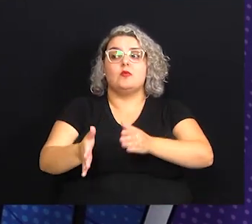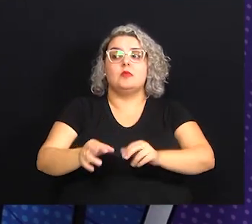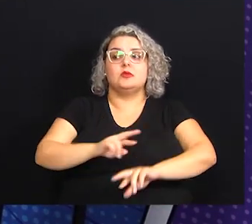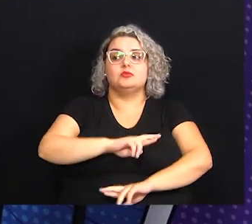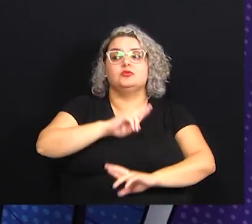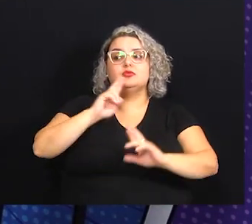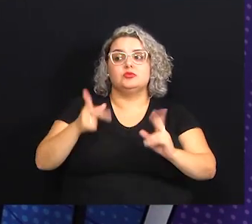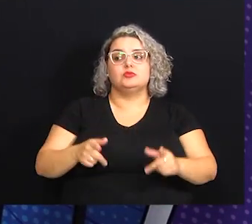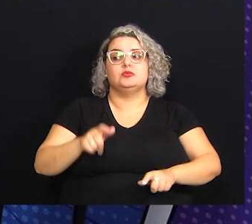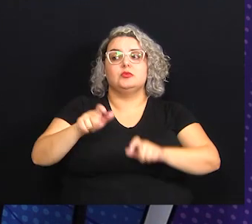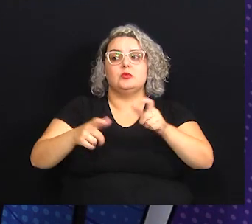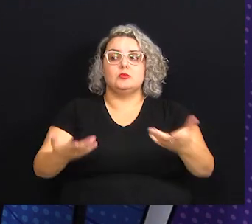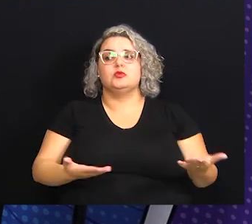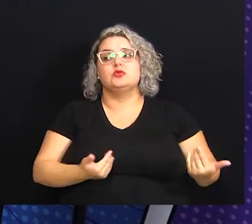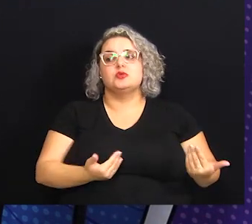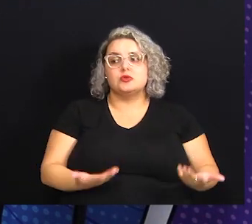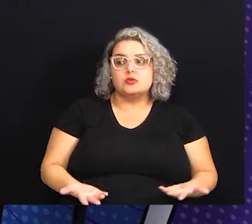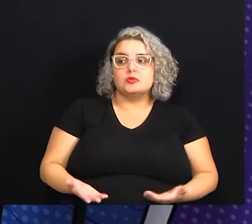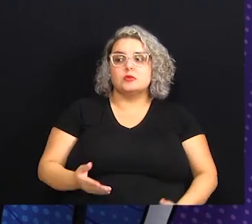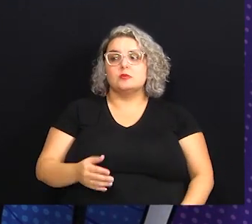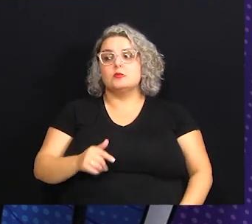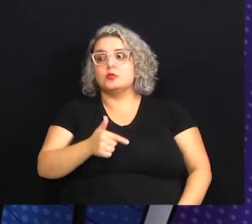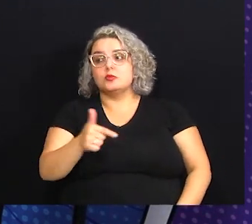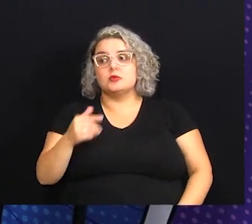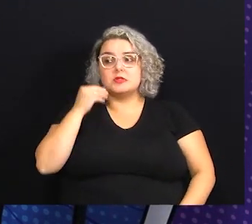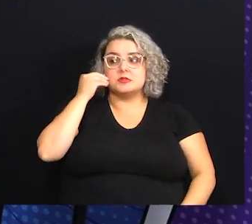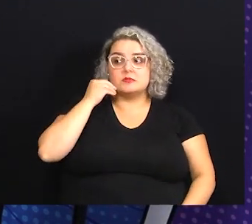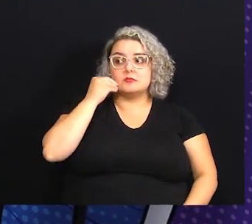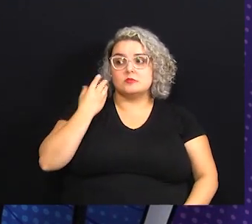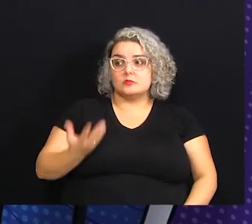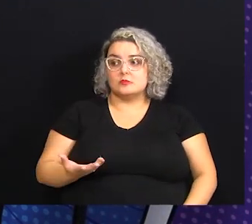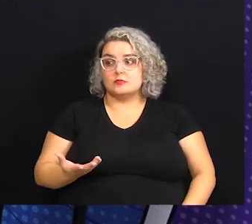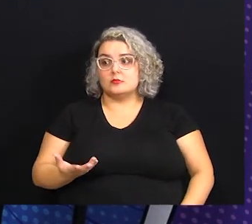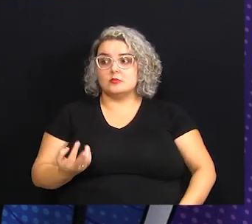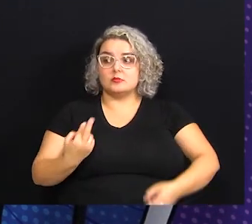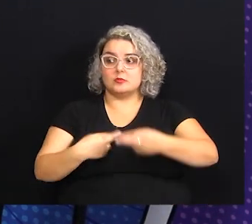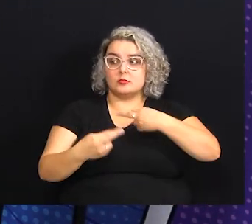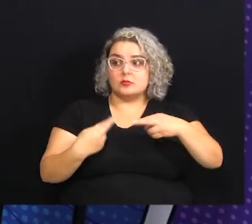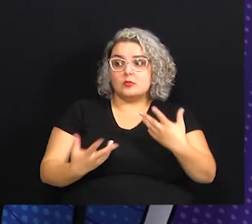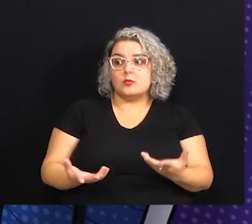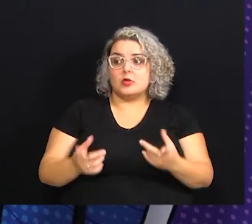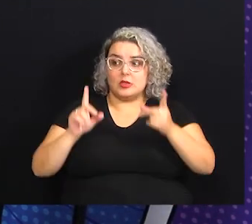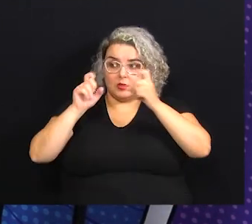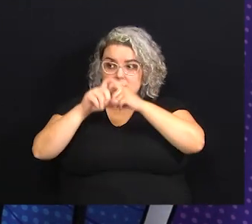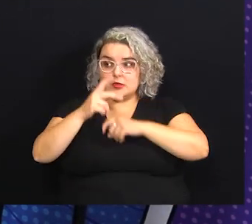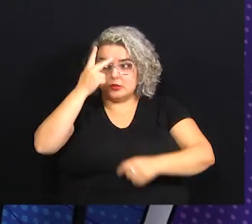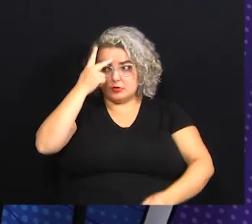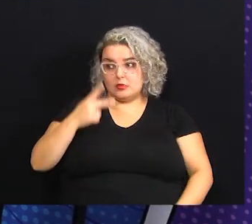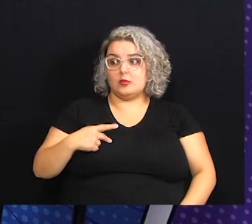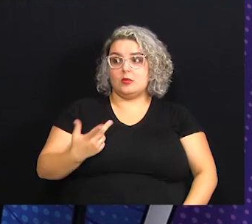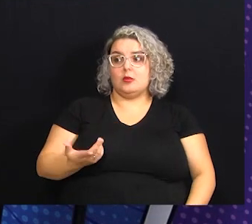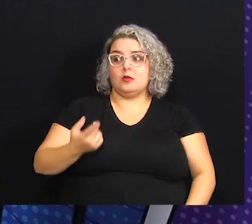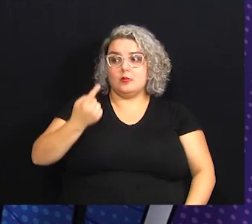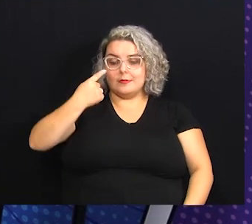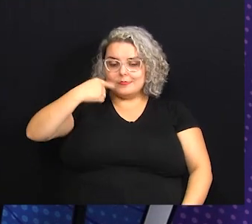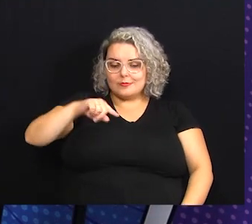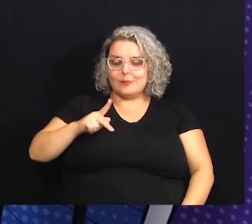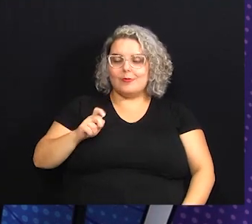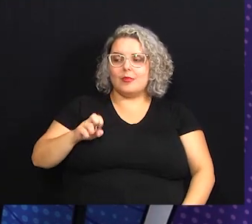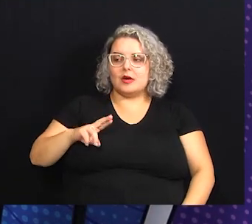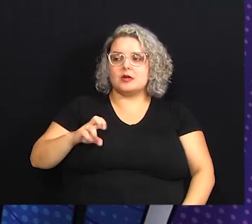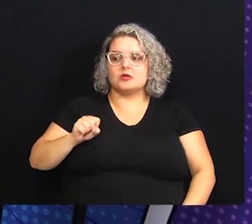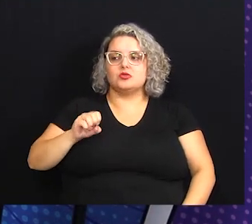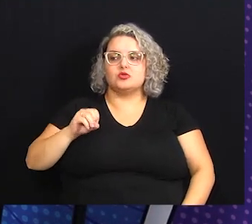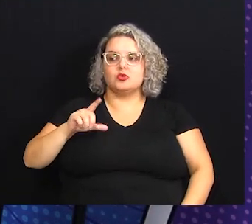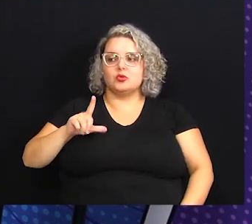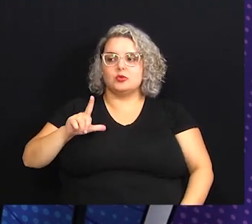contrário, em que a pessoa, por ela ser muito jovem, ou por ela ser inexperiente, ou por ela ter uma relação um pouco mais difícil com a sua própria personalidade, acaba por